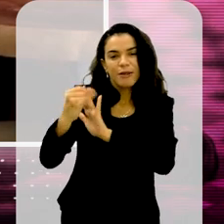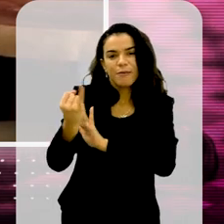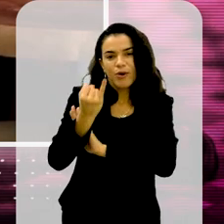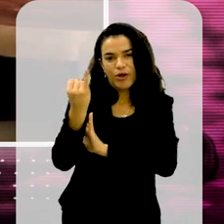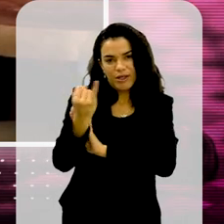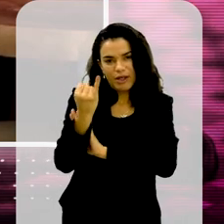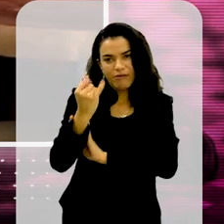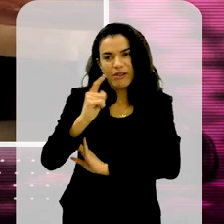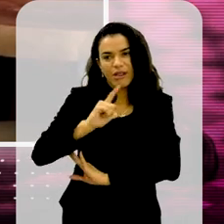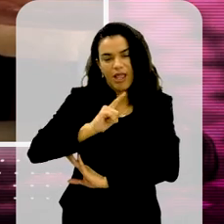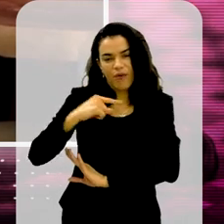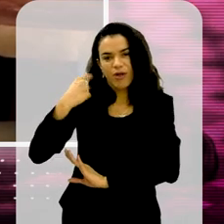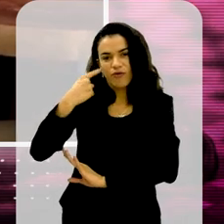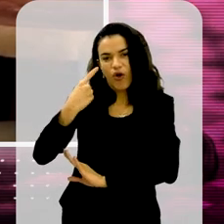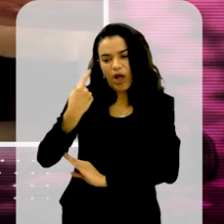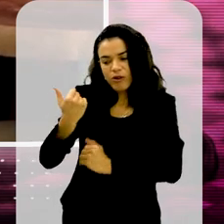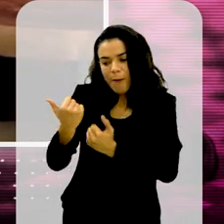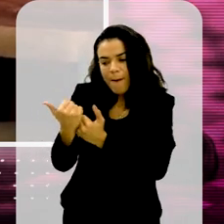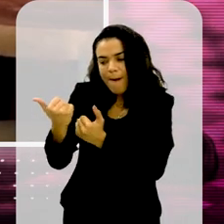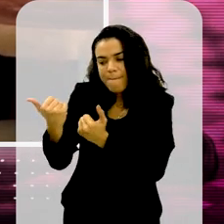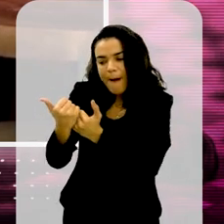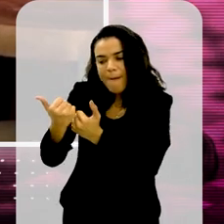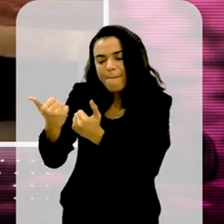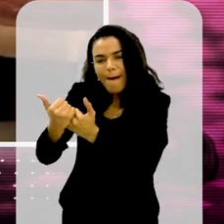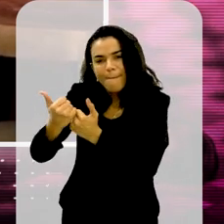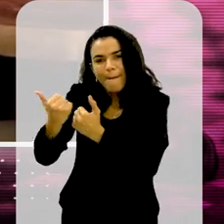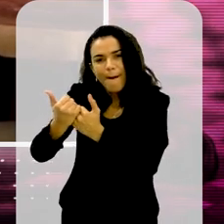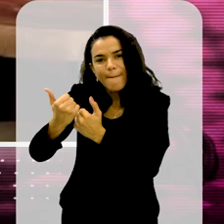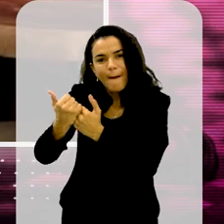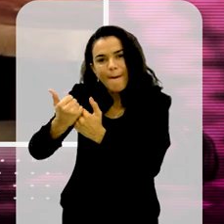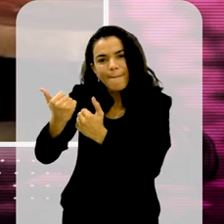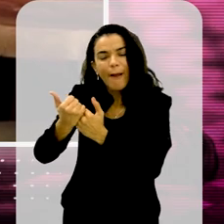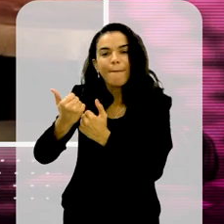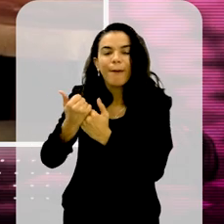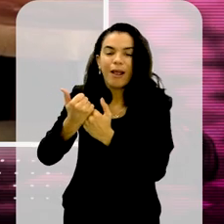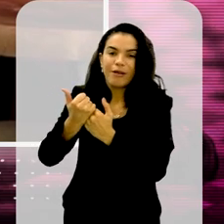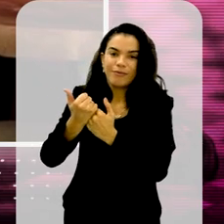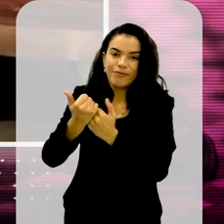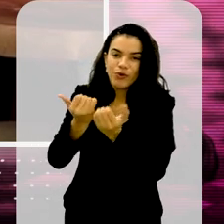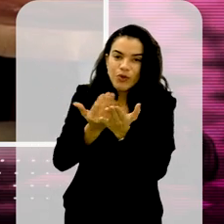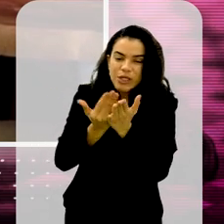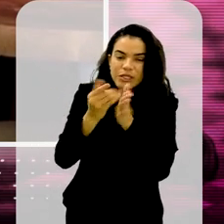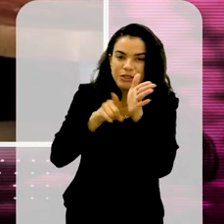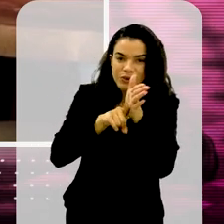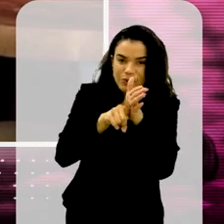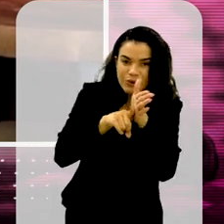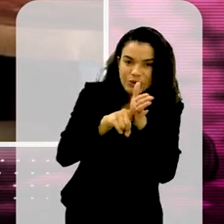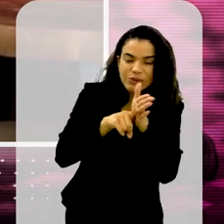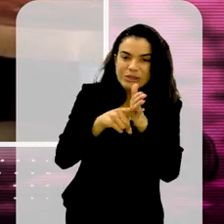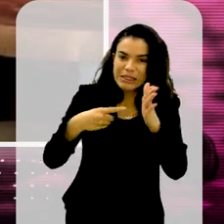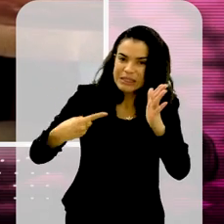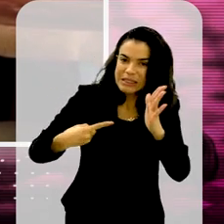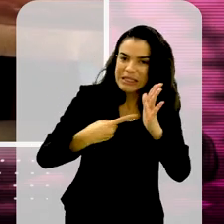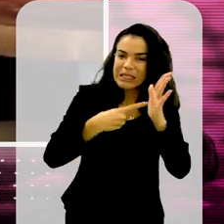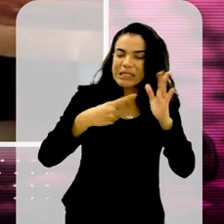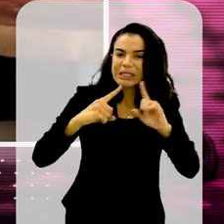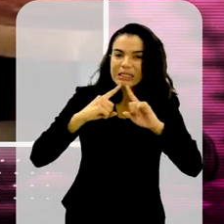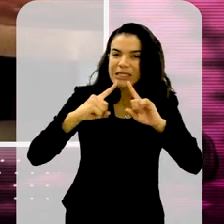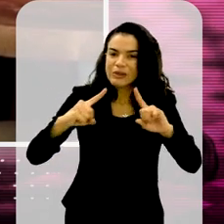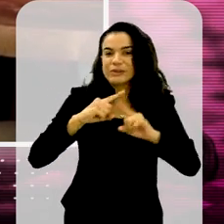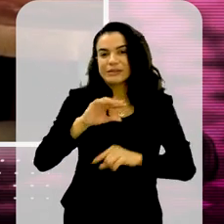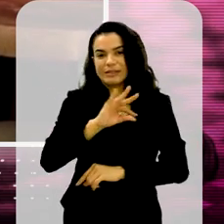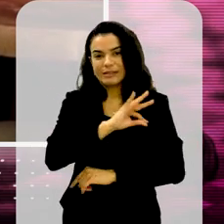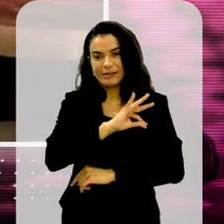que é muito importante que a vítima ela tenha um advogado ali acompanhando desde o início das investigações, desde o início ali da